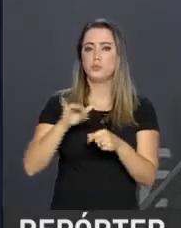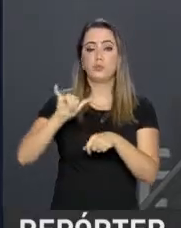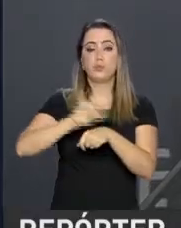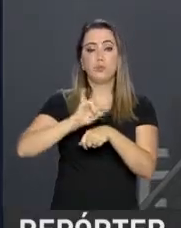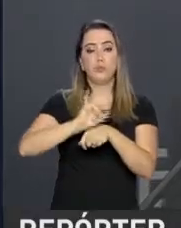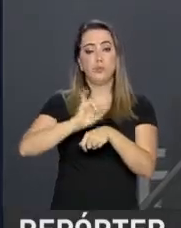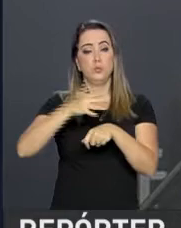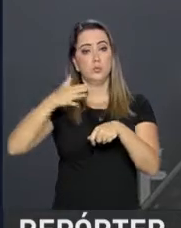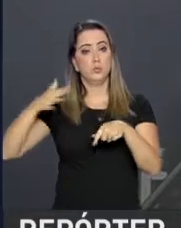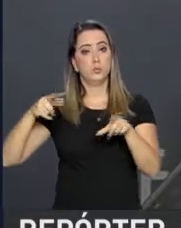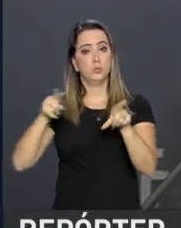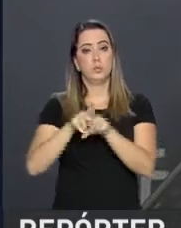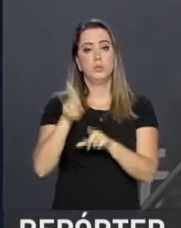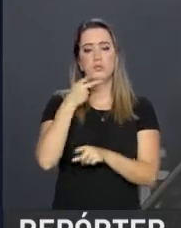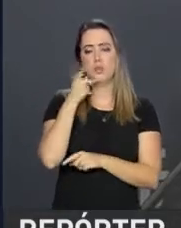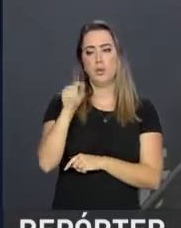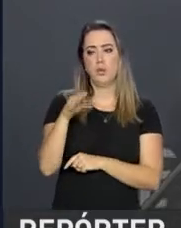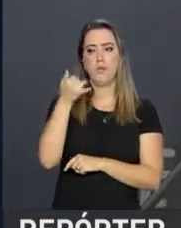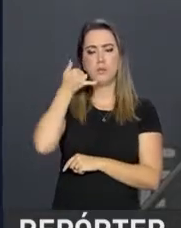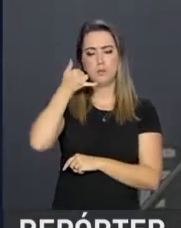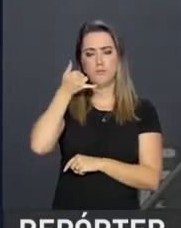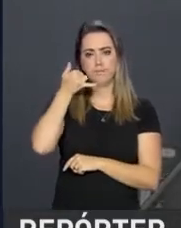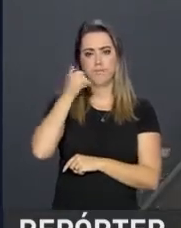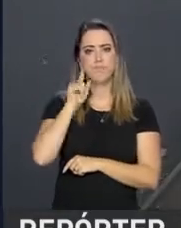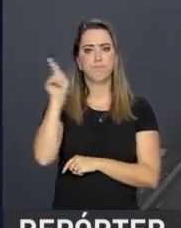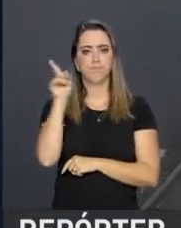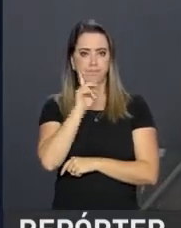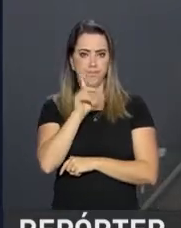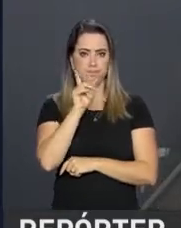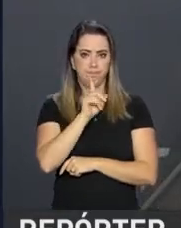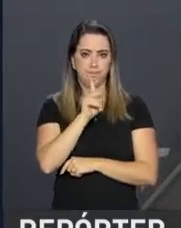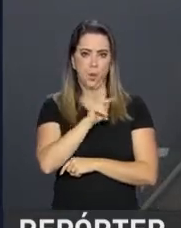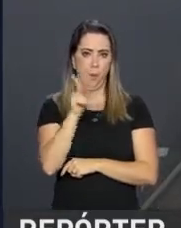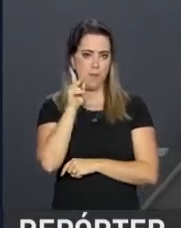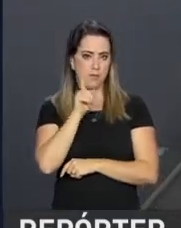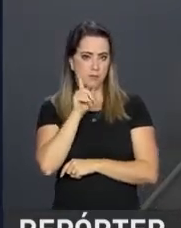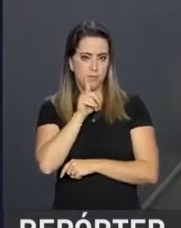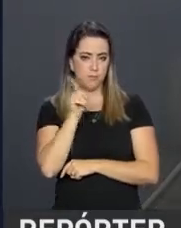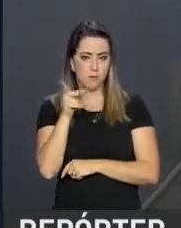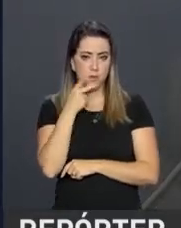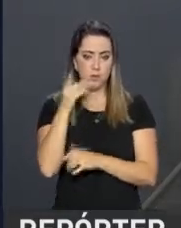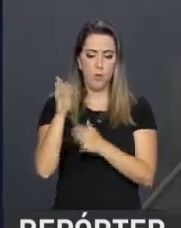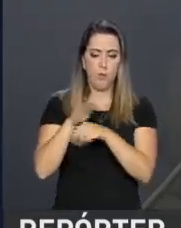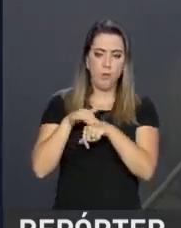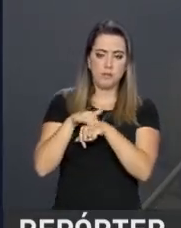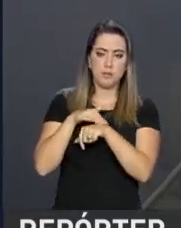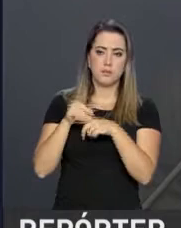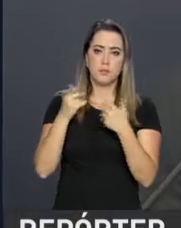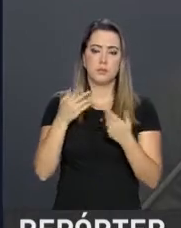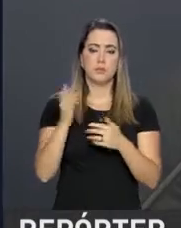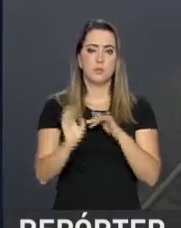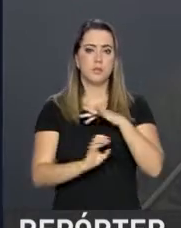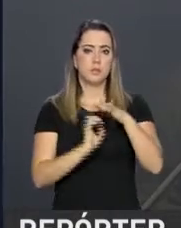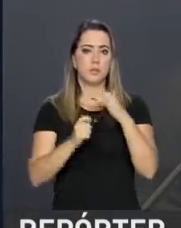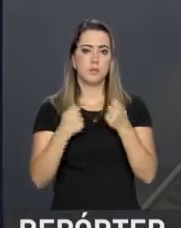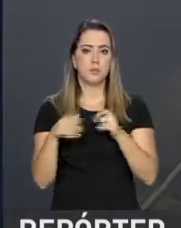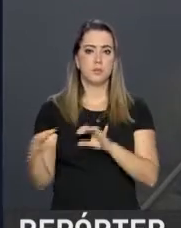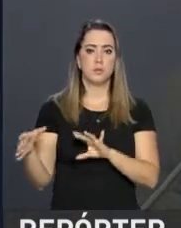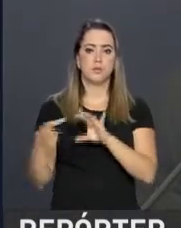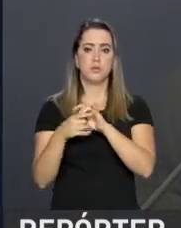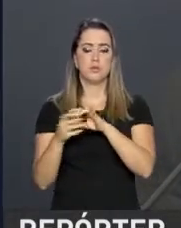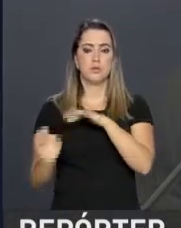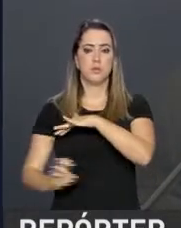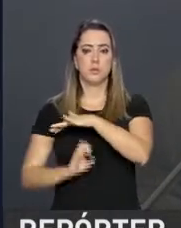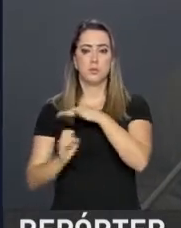temer respondeu que deve ligar para o presidente donald trump em breve e que as empresas brasileiras devem se associar às